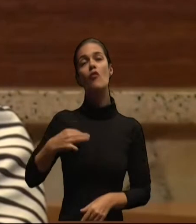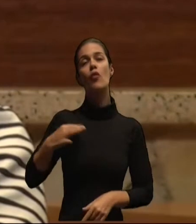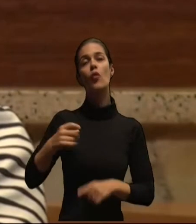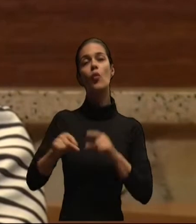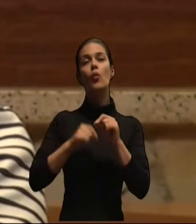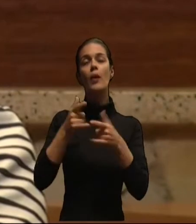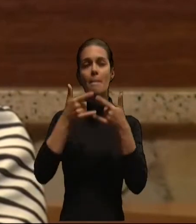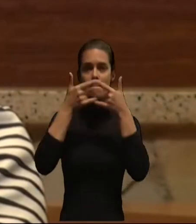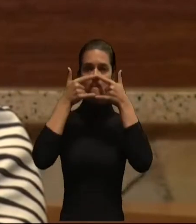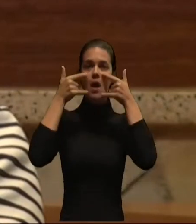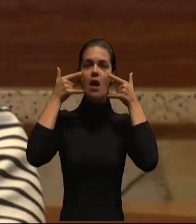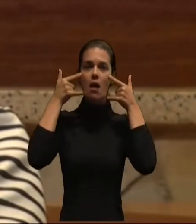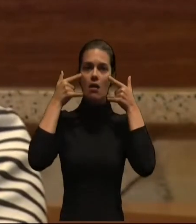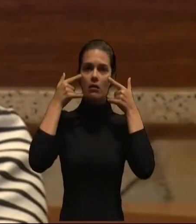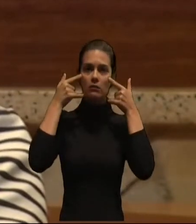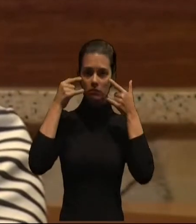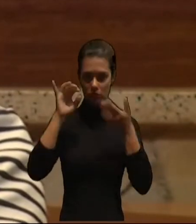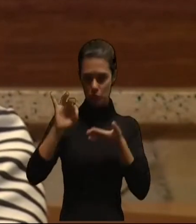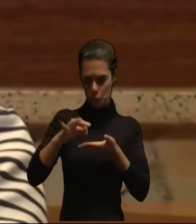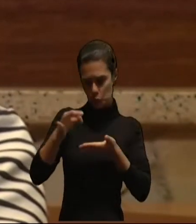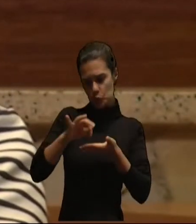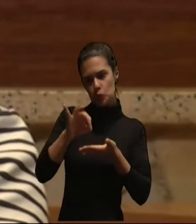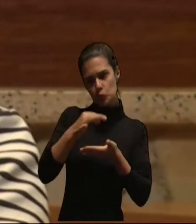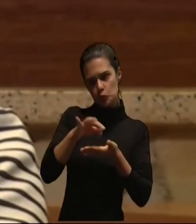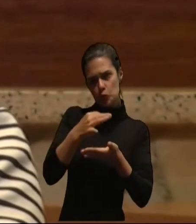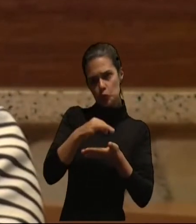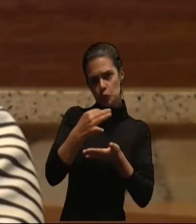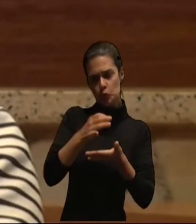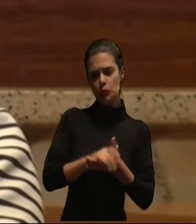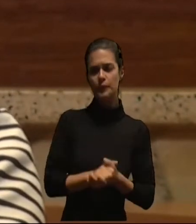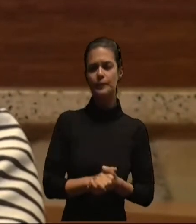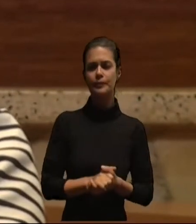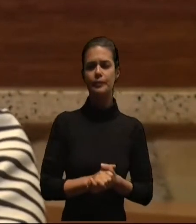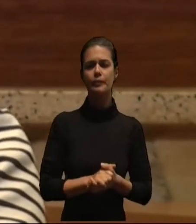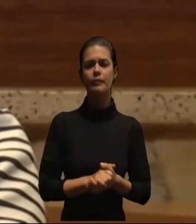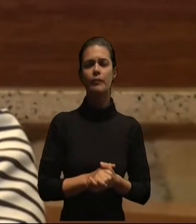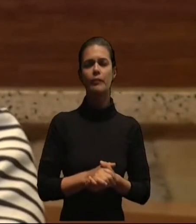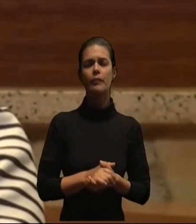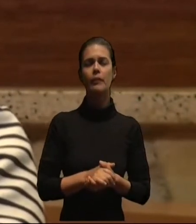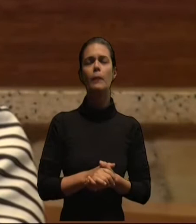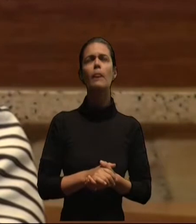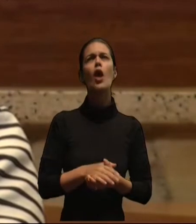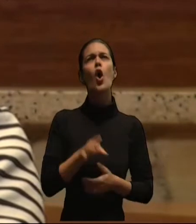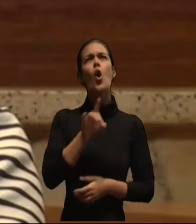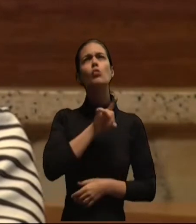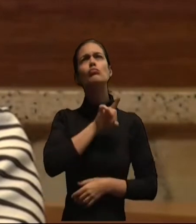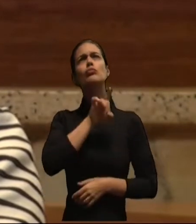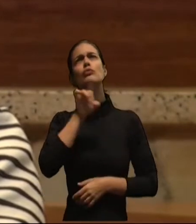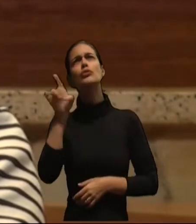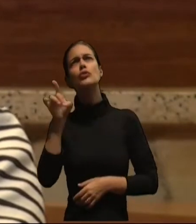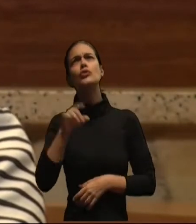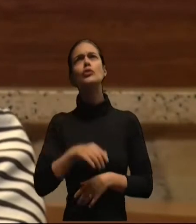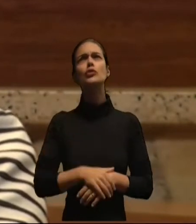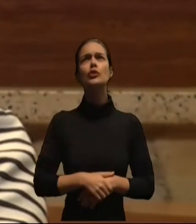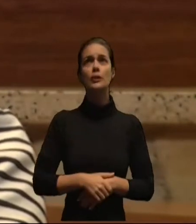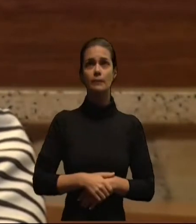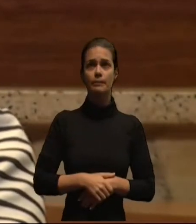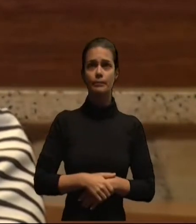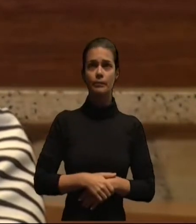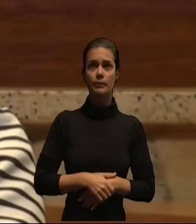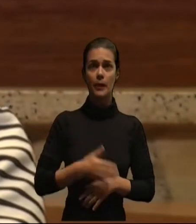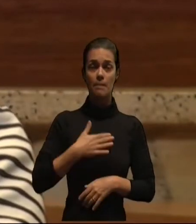e num determinado dia, a Renata, minha sobrinha, me desafiou a respeito de máscara para os